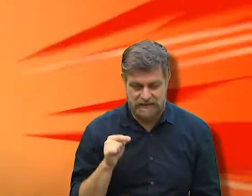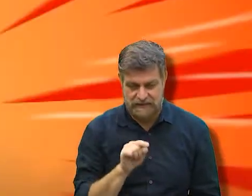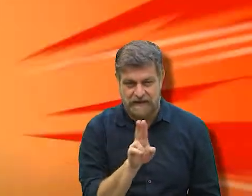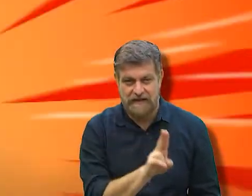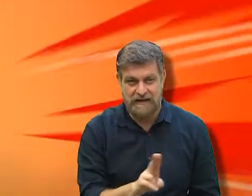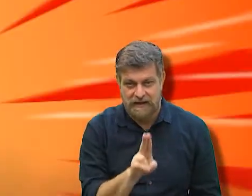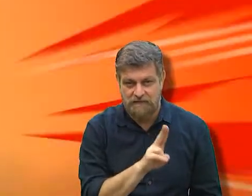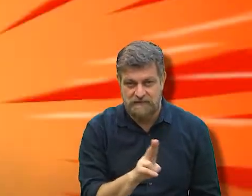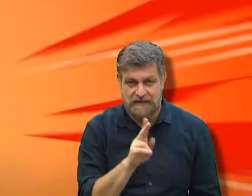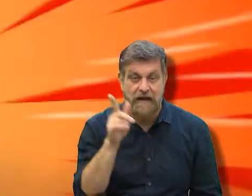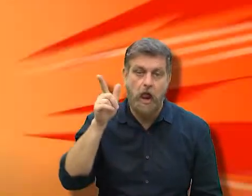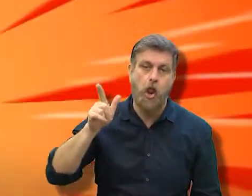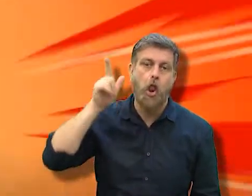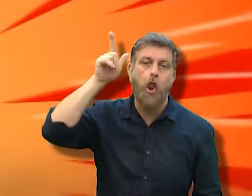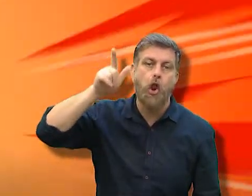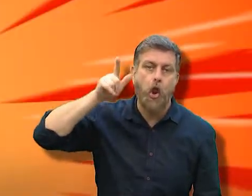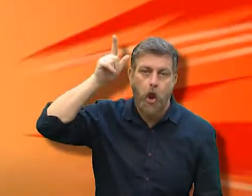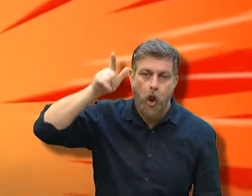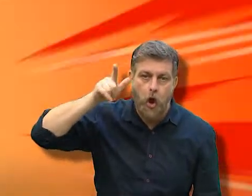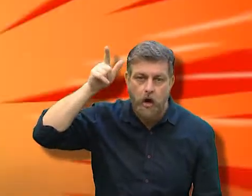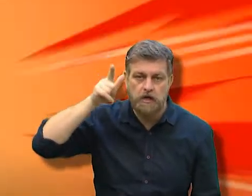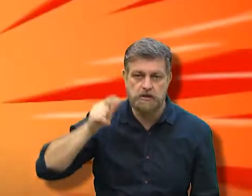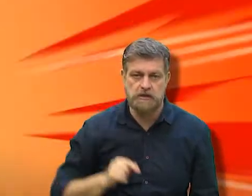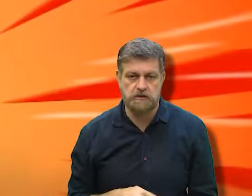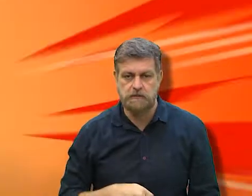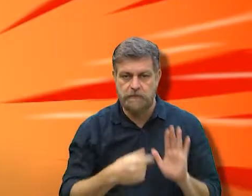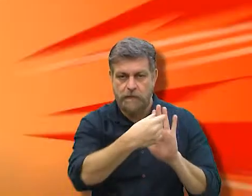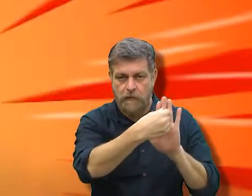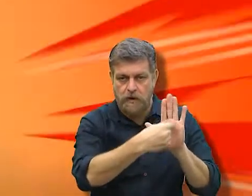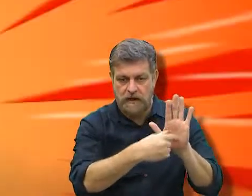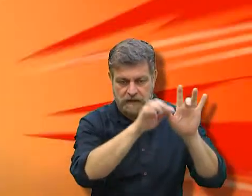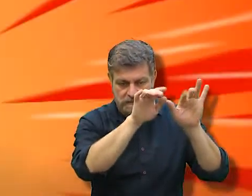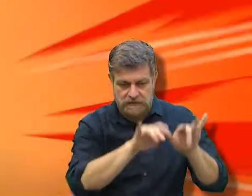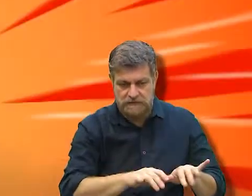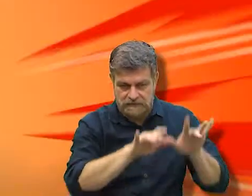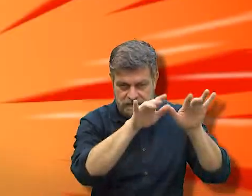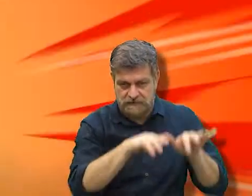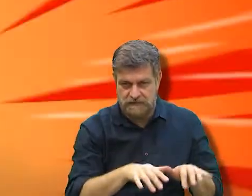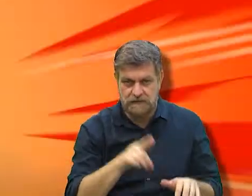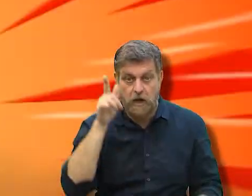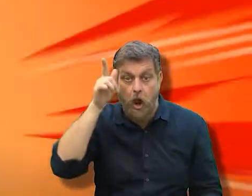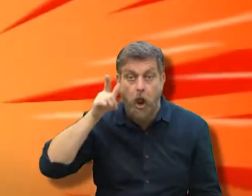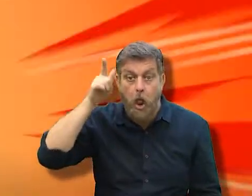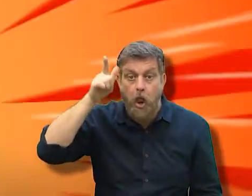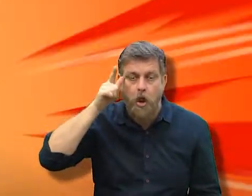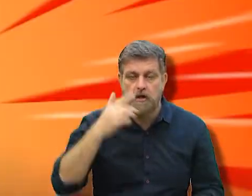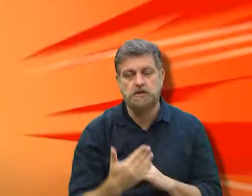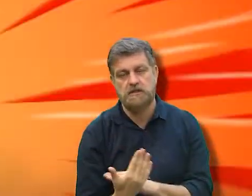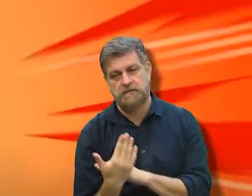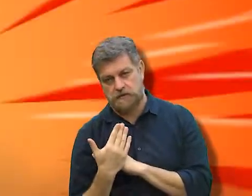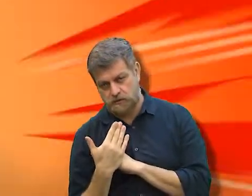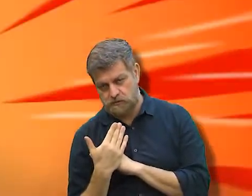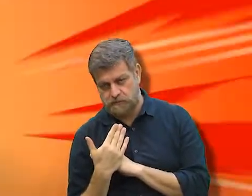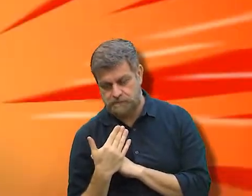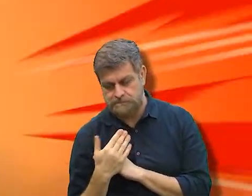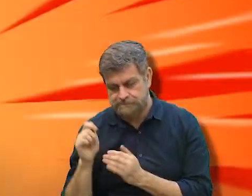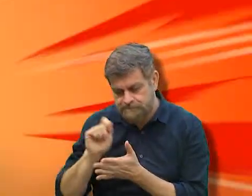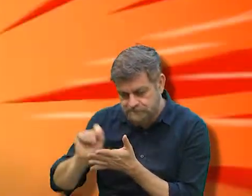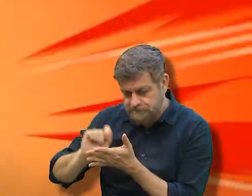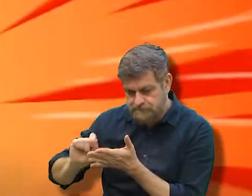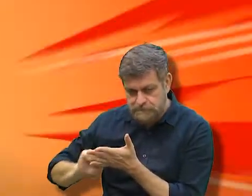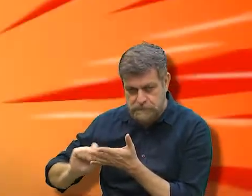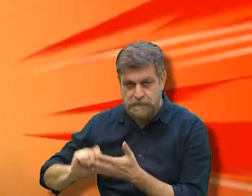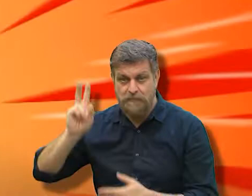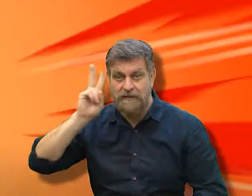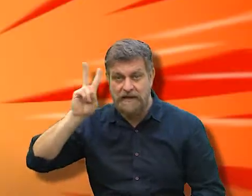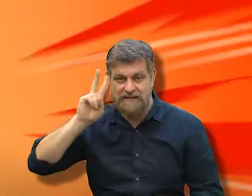tem que aprender a lidar com o tempo, gestão do tempo, qualidade, então você, né, avaliar a qualidade,